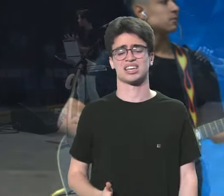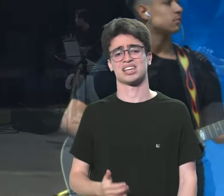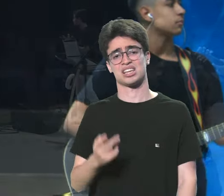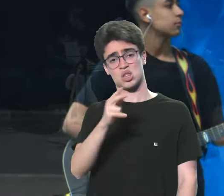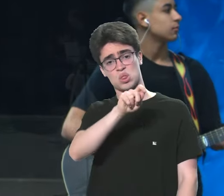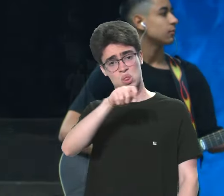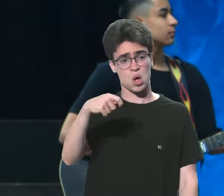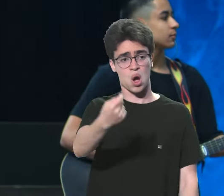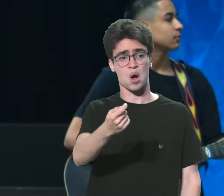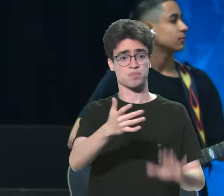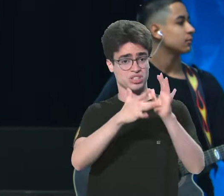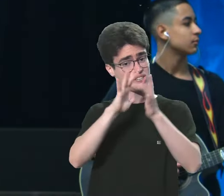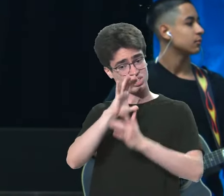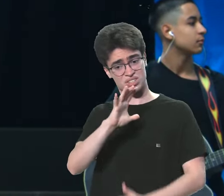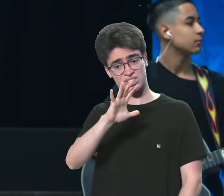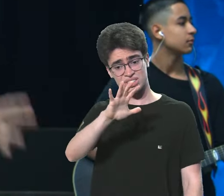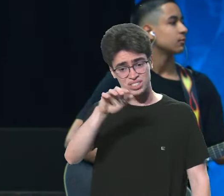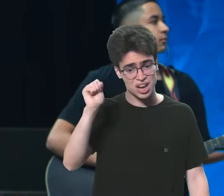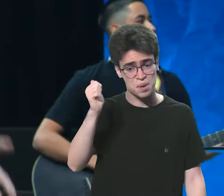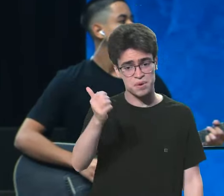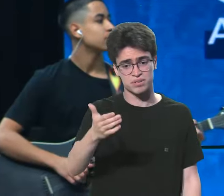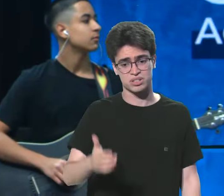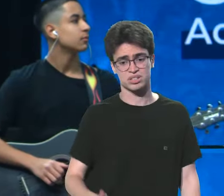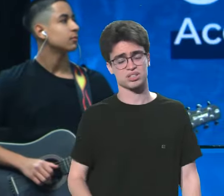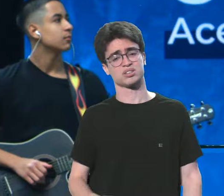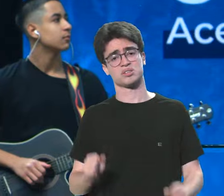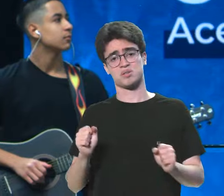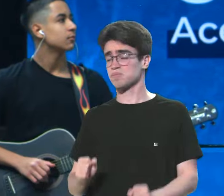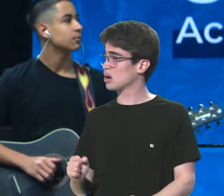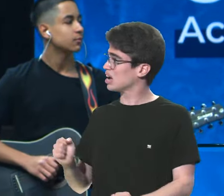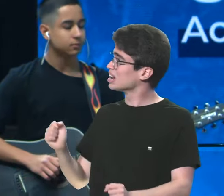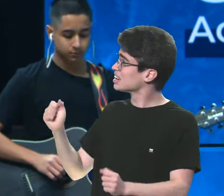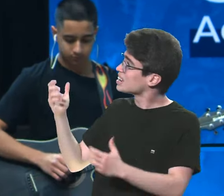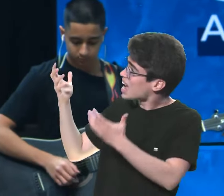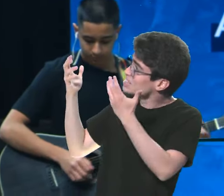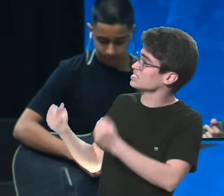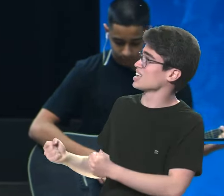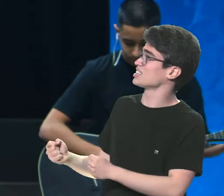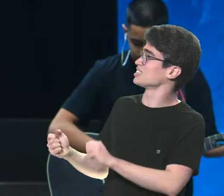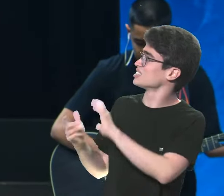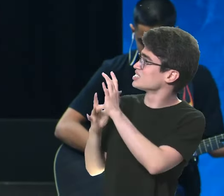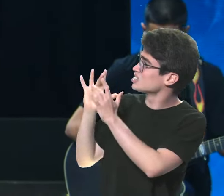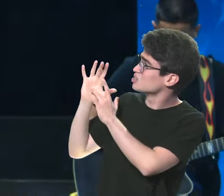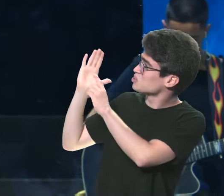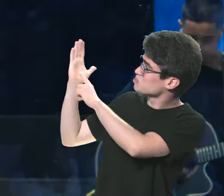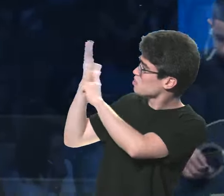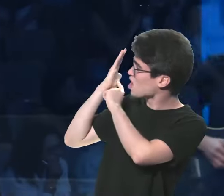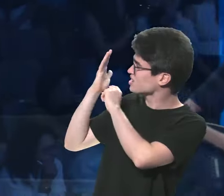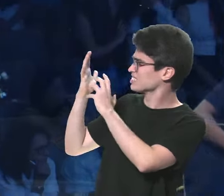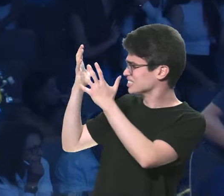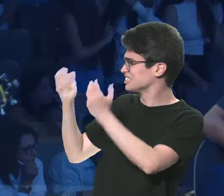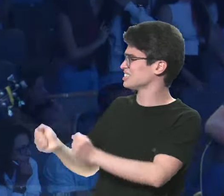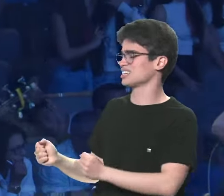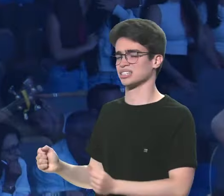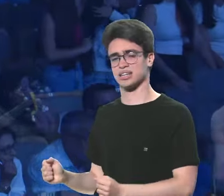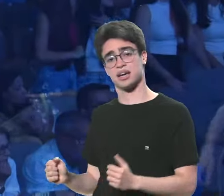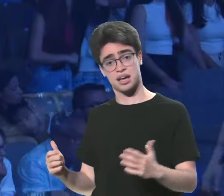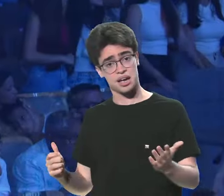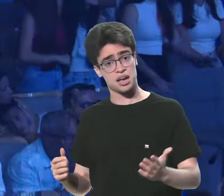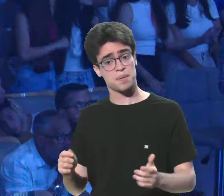duas vezes sobe a escada ele quer se revelar você Considere isso como